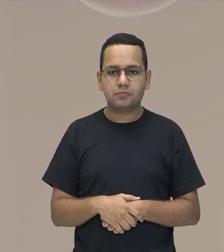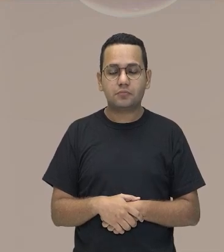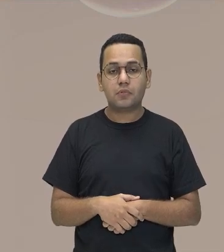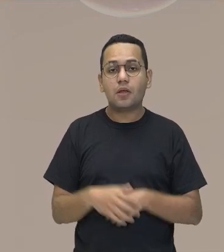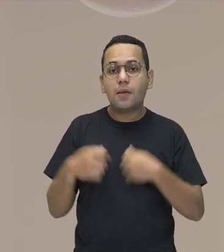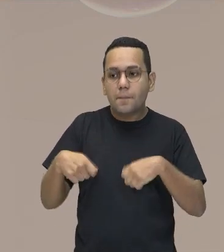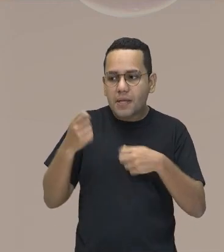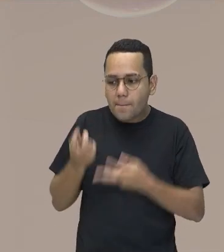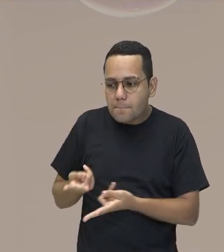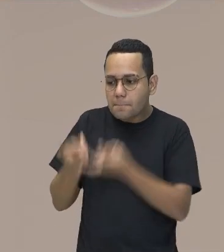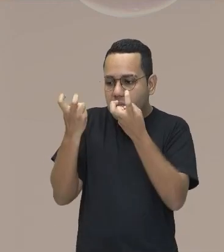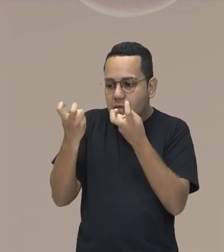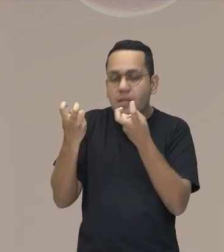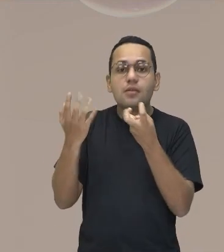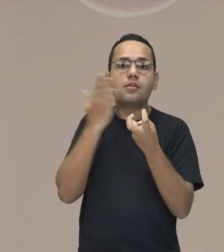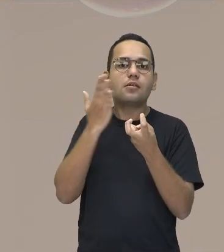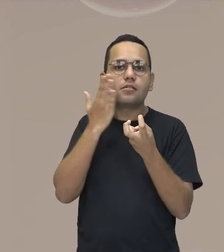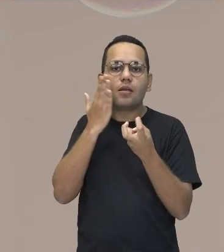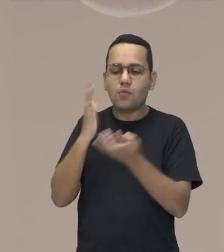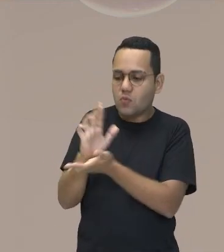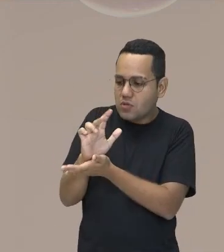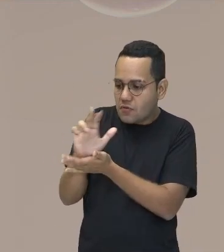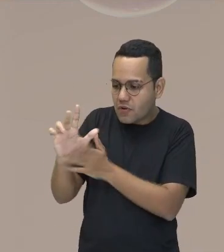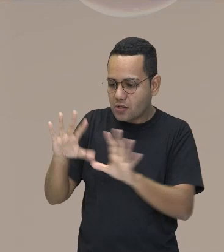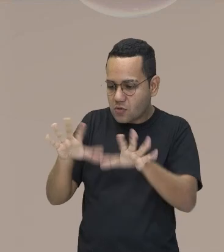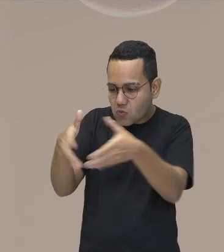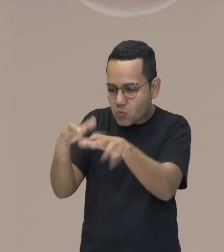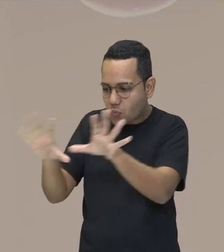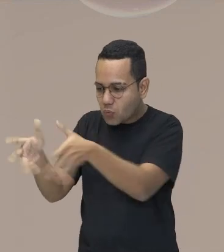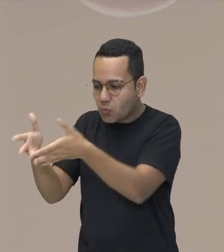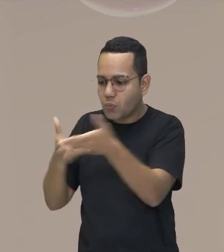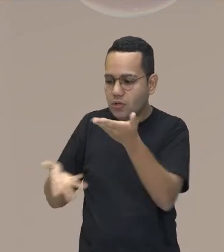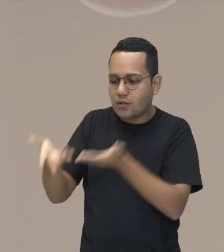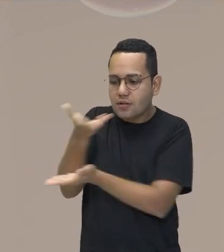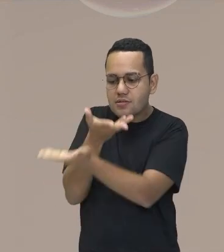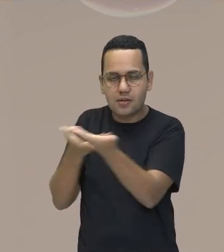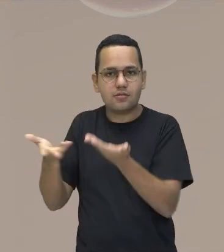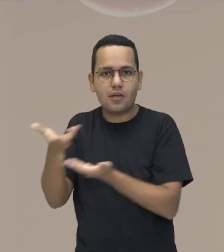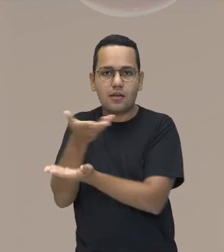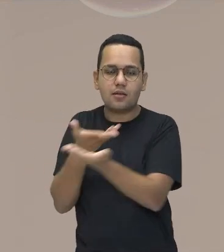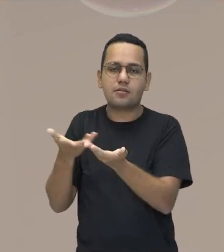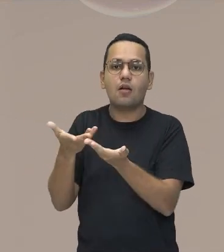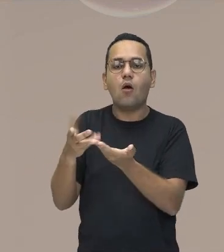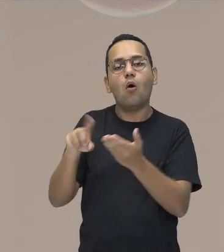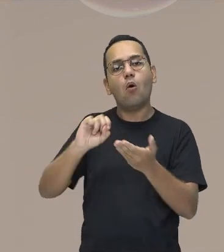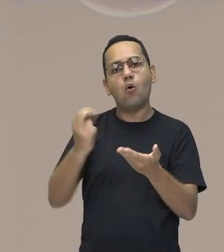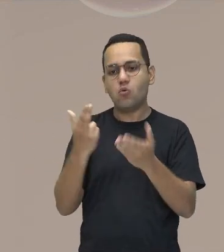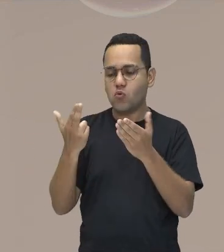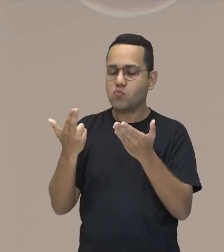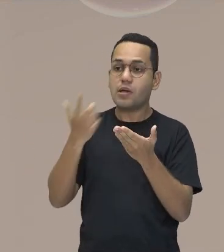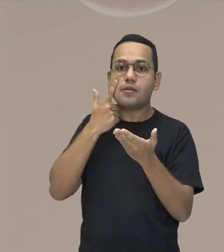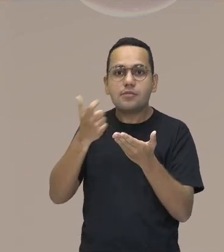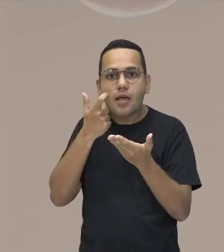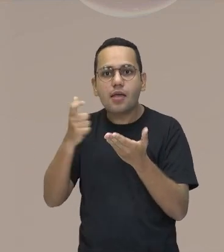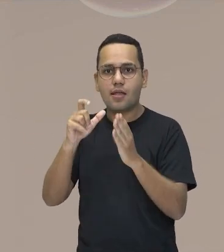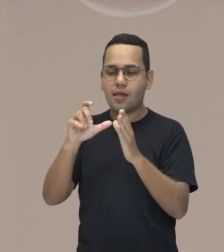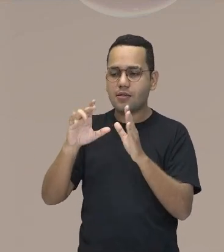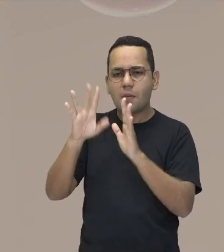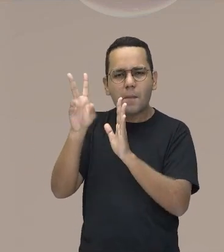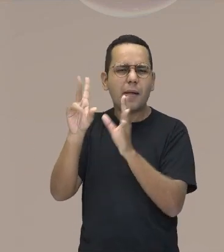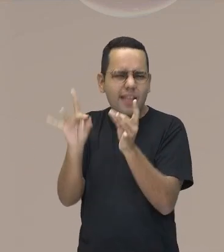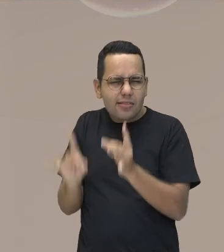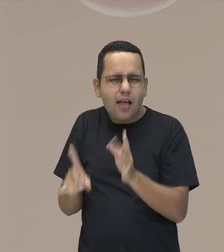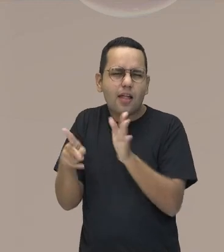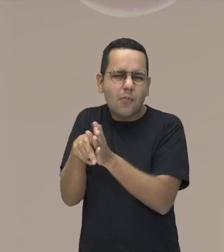compreender os diferentes grupos que estão envolvidos aí e essas necessidades que também são específicas, tá? Então aí nós vamos ver